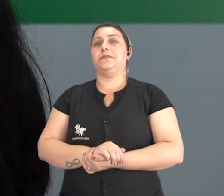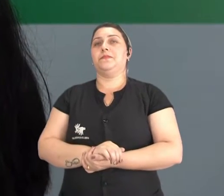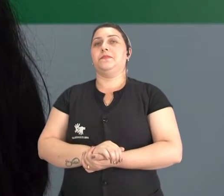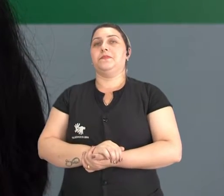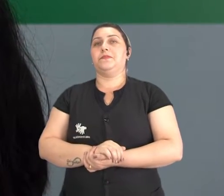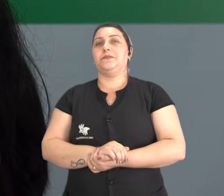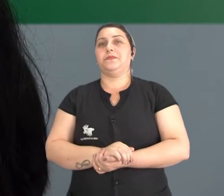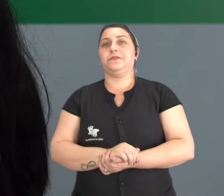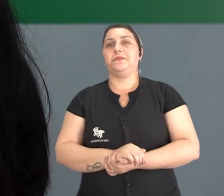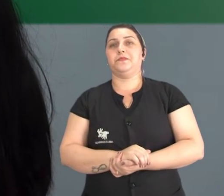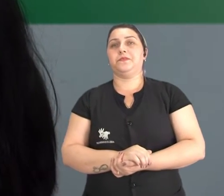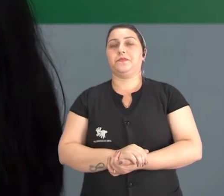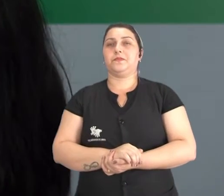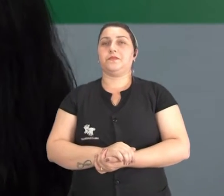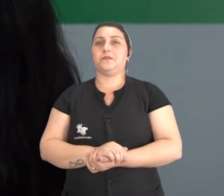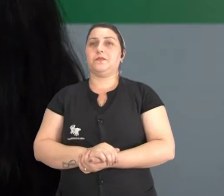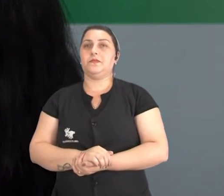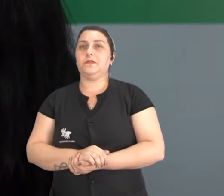ó,